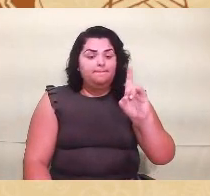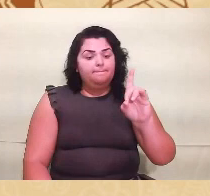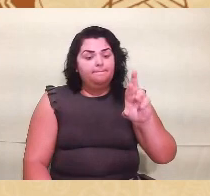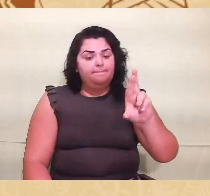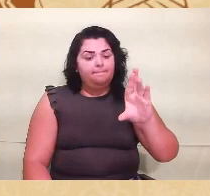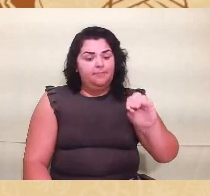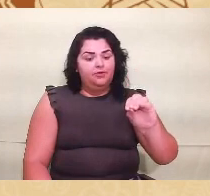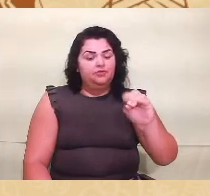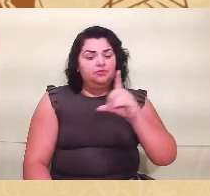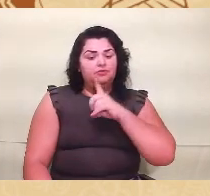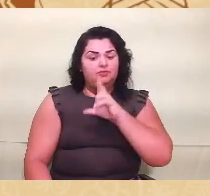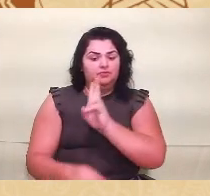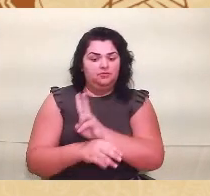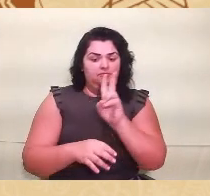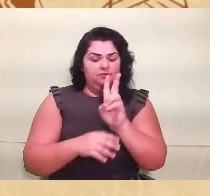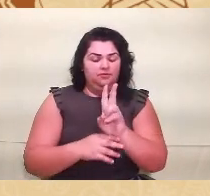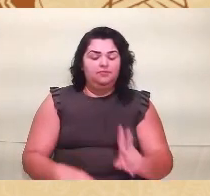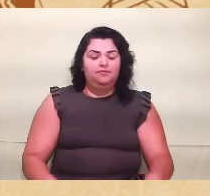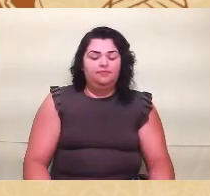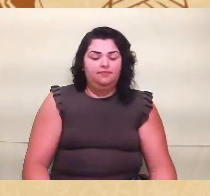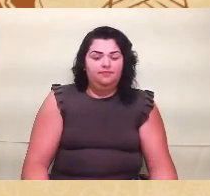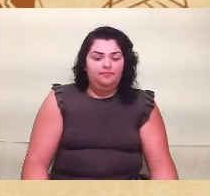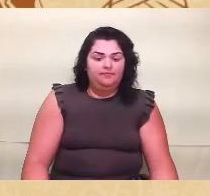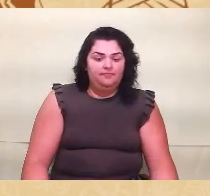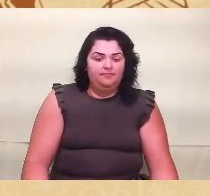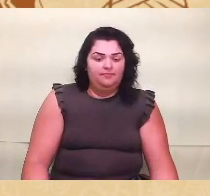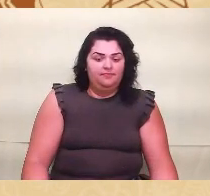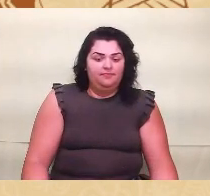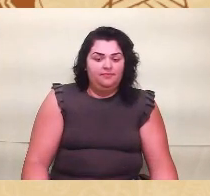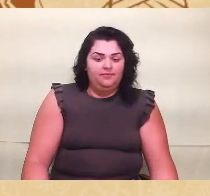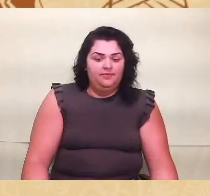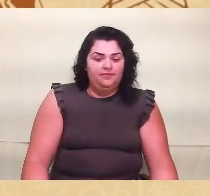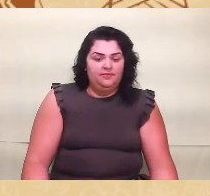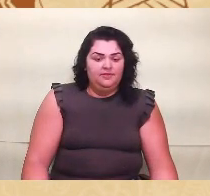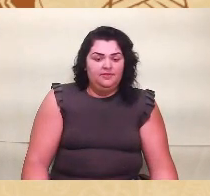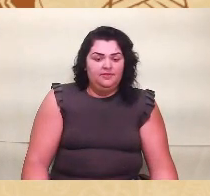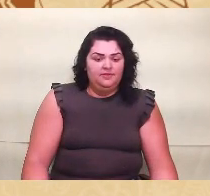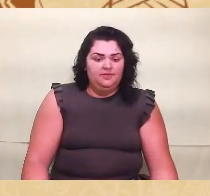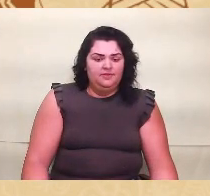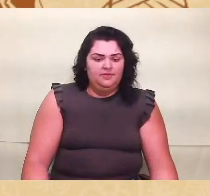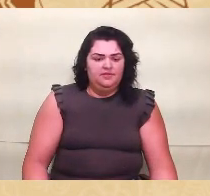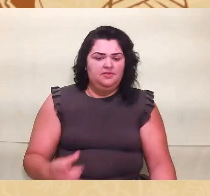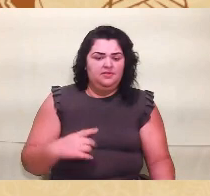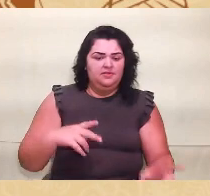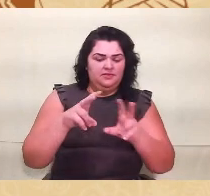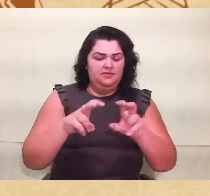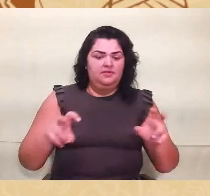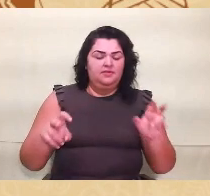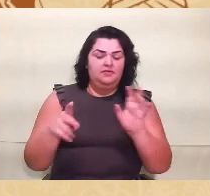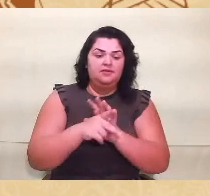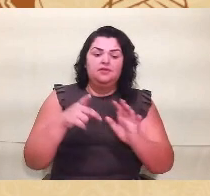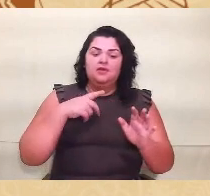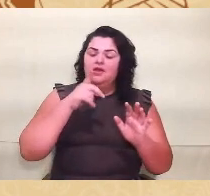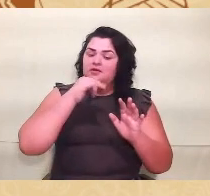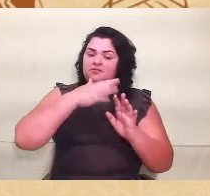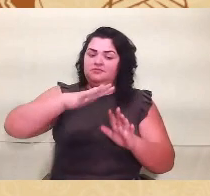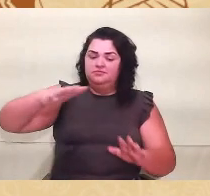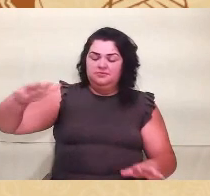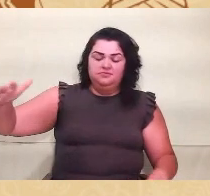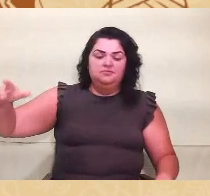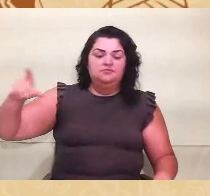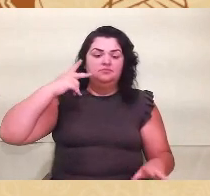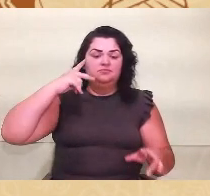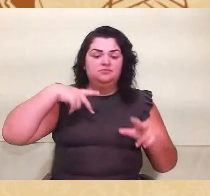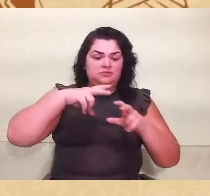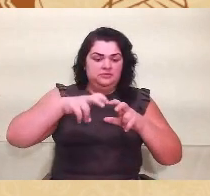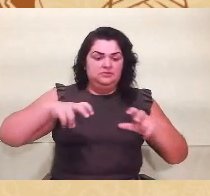defendeu, eu fui banca dele, meu doutorado lá no Lago São Francisco, lá na USP, na banca estava até o Dalmo